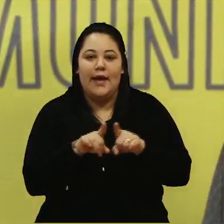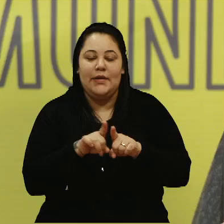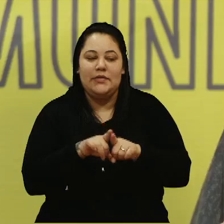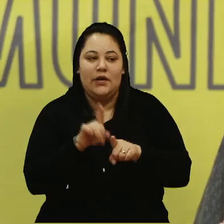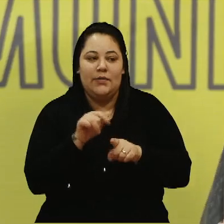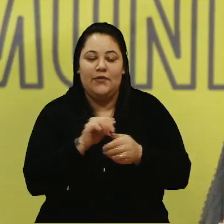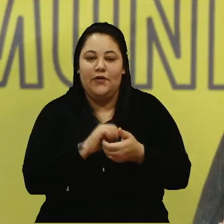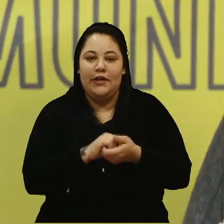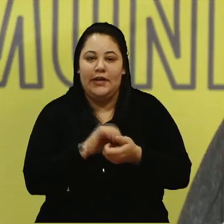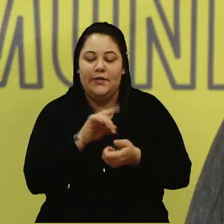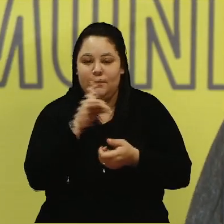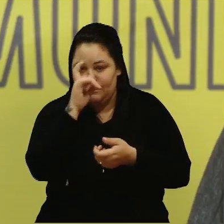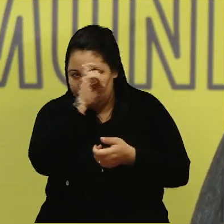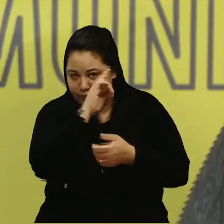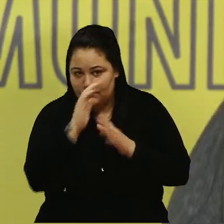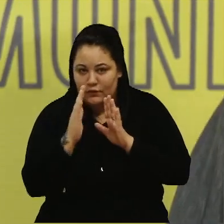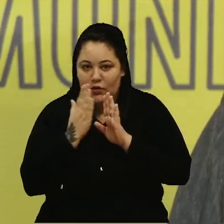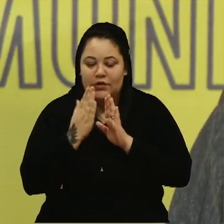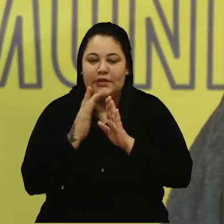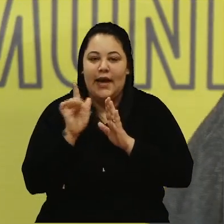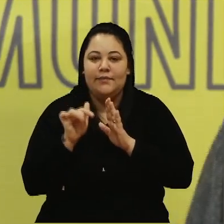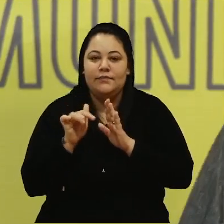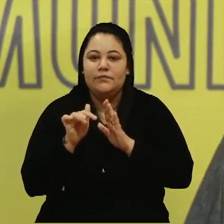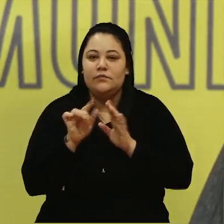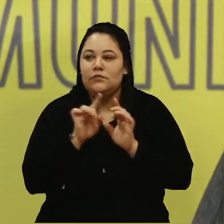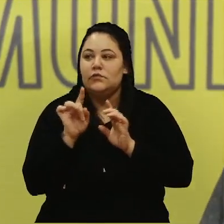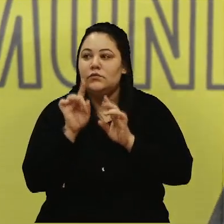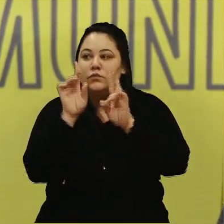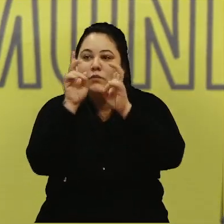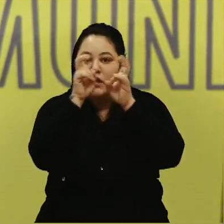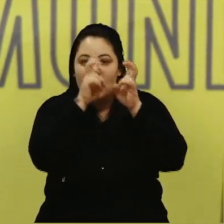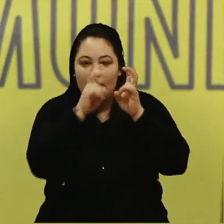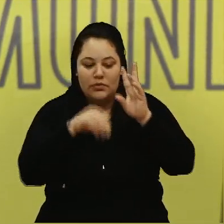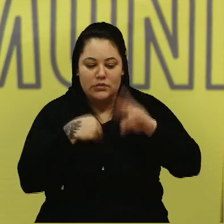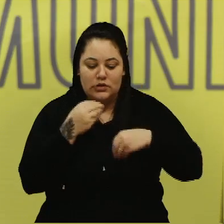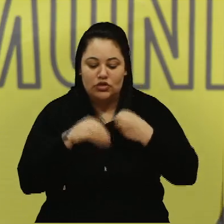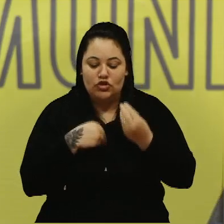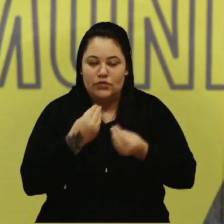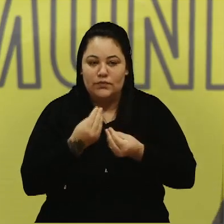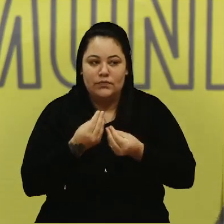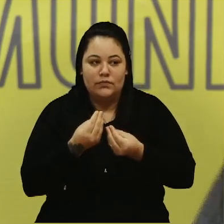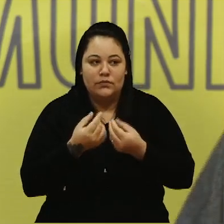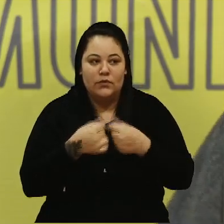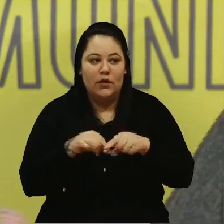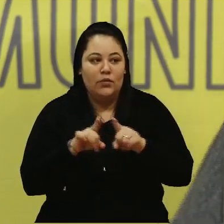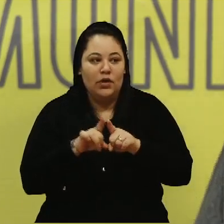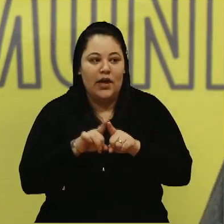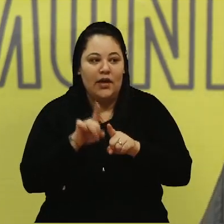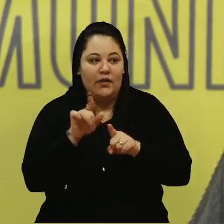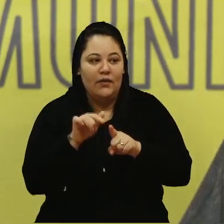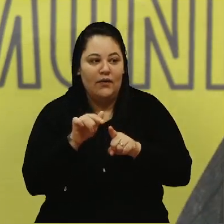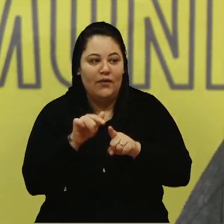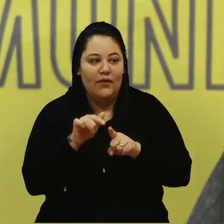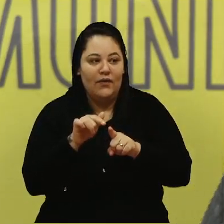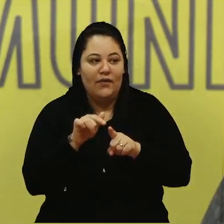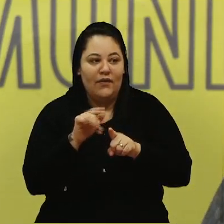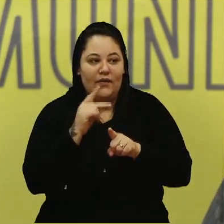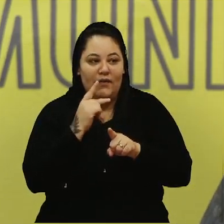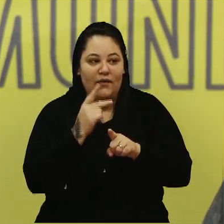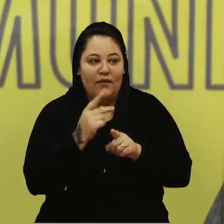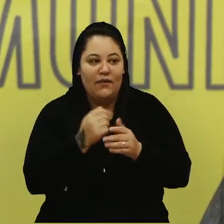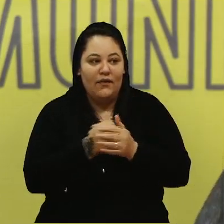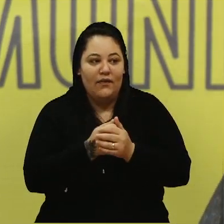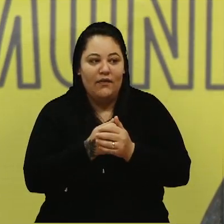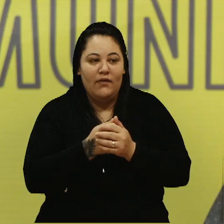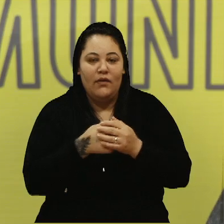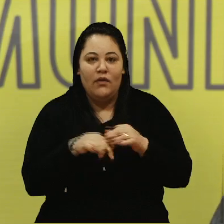que talvez a gente não perceberia por não sentir na pele. Então, a gente precisa ouvir esse relato, né? Eu não sou mãe, mas eu